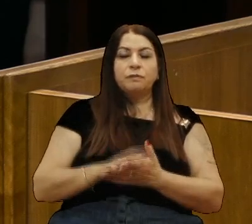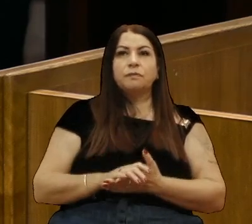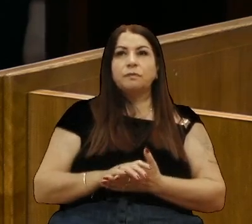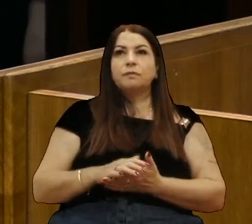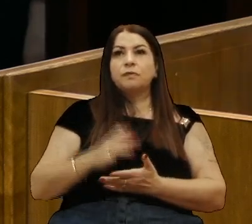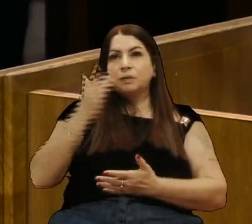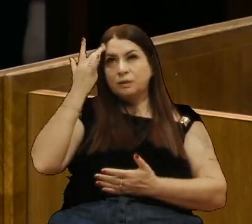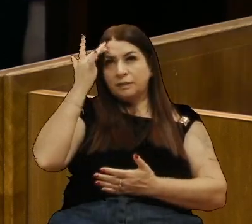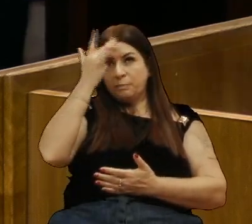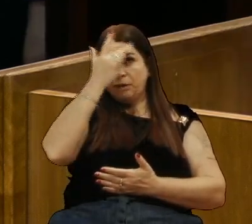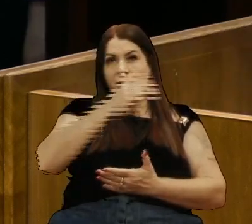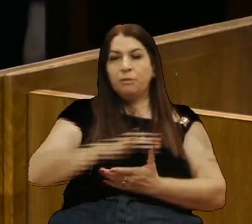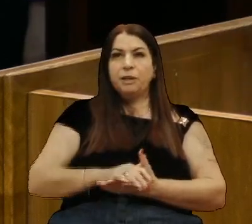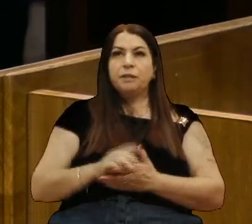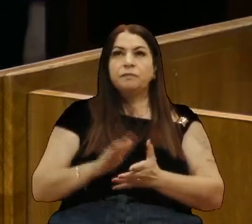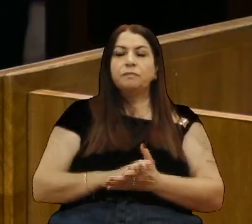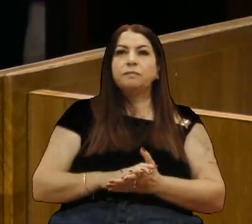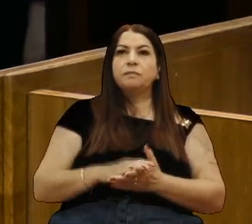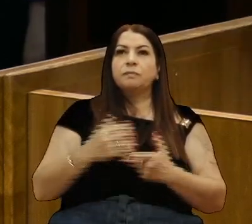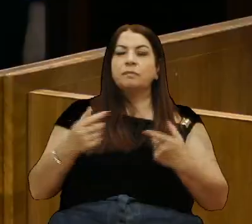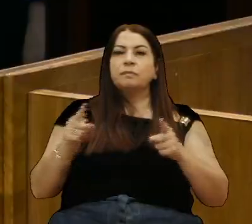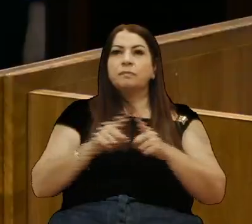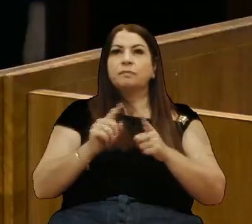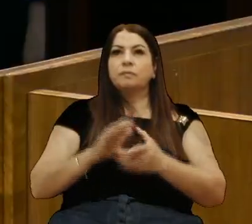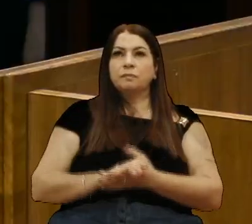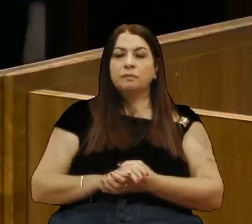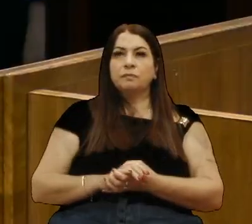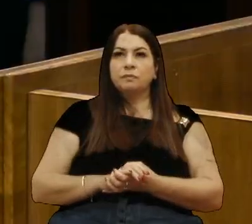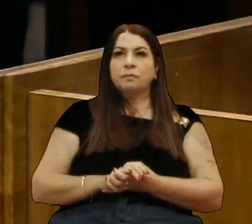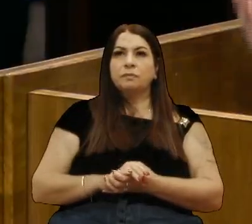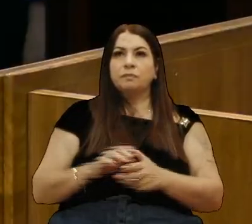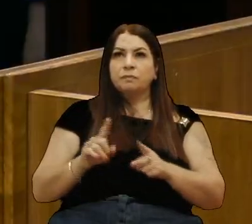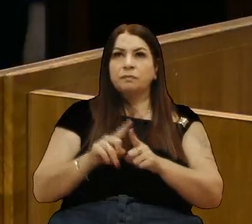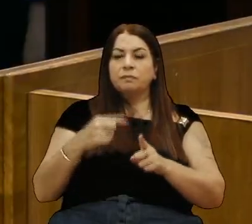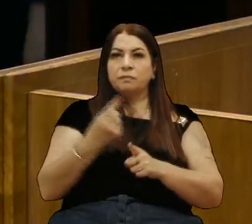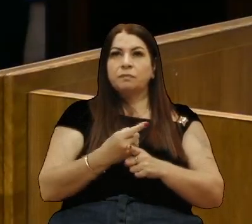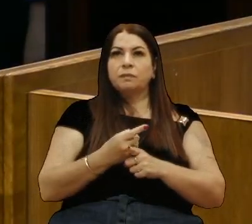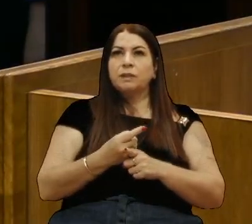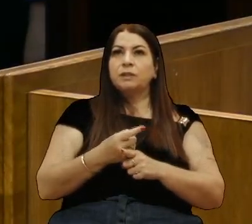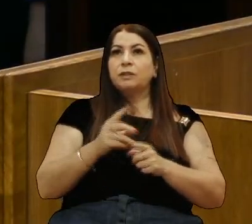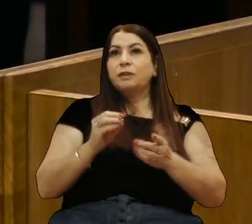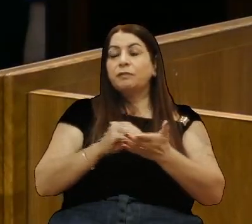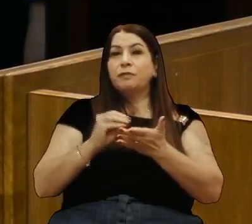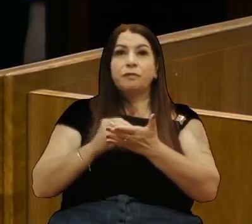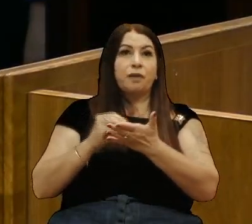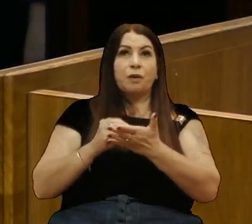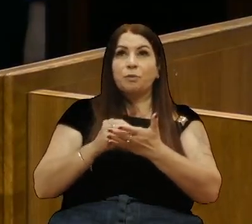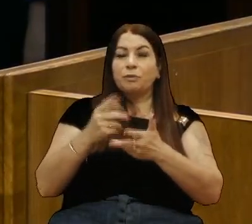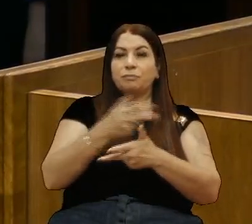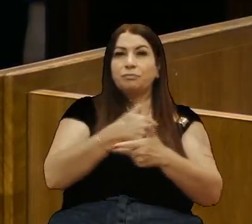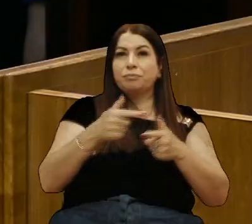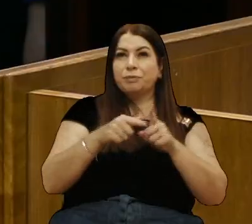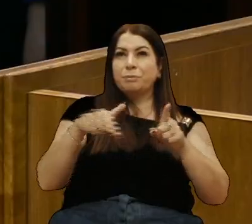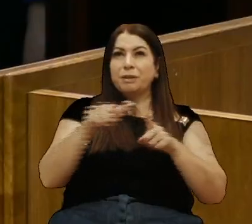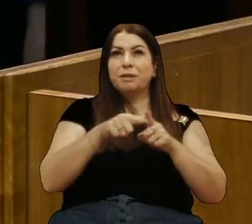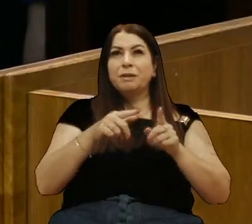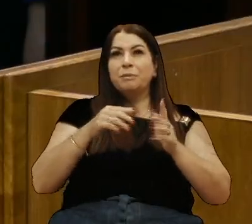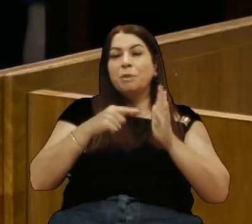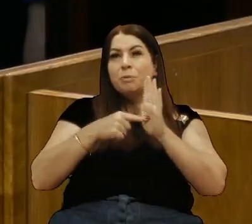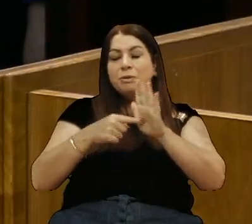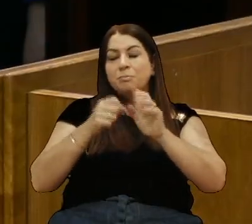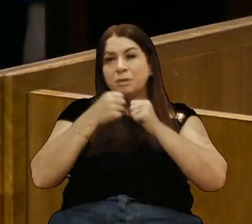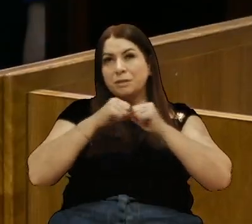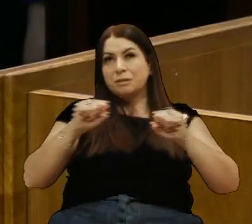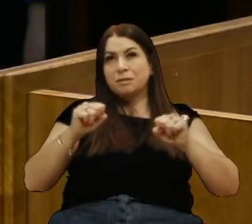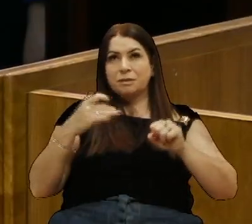saúde mental por trabalhar em situações totalmente insalubres como essa. Então, a gente vai passar para a Secretaria da